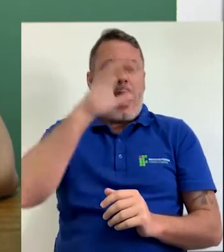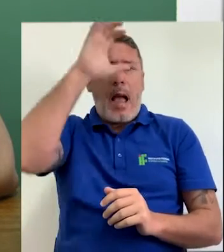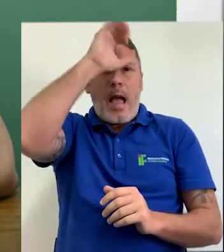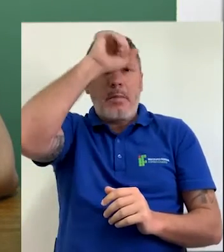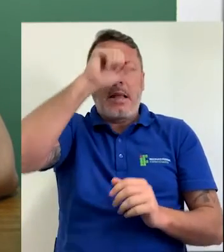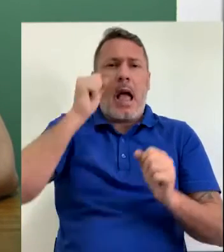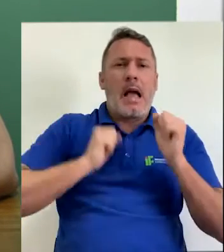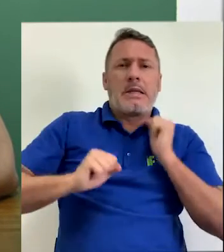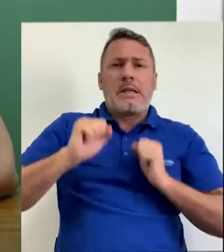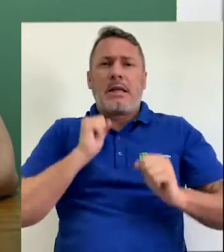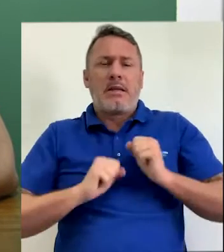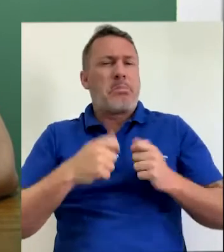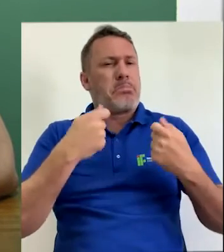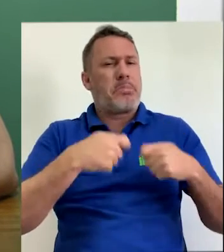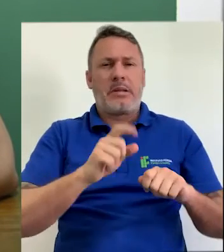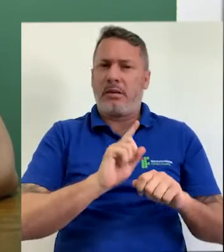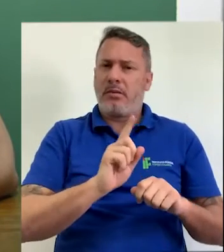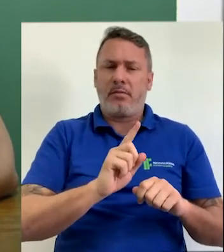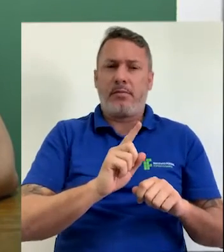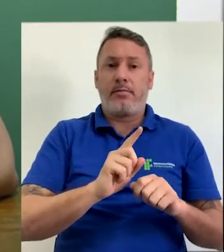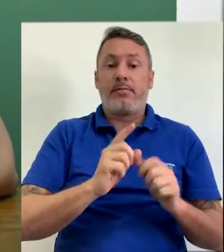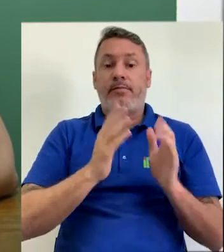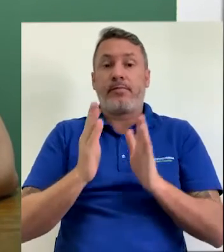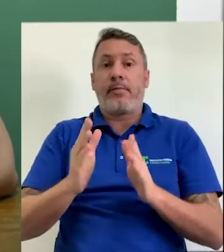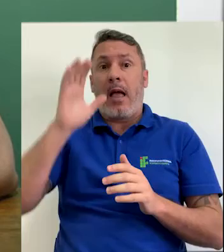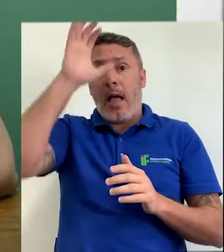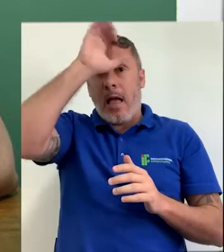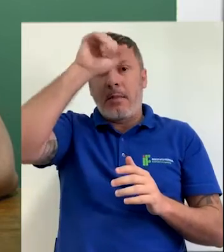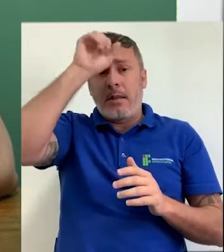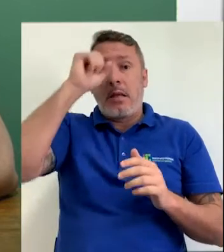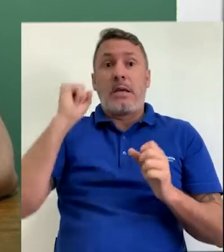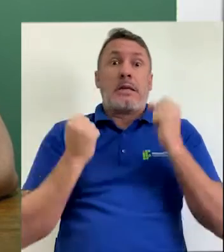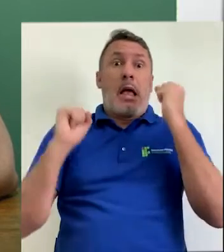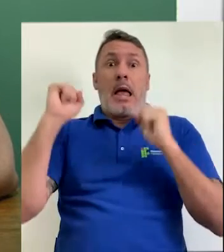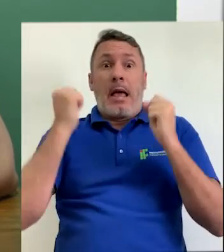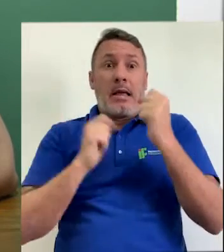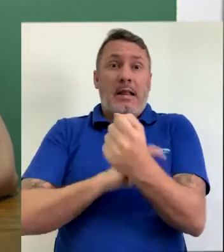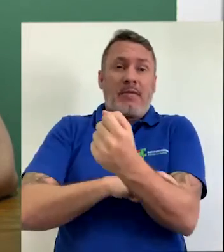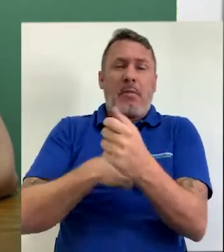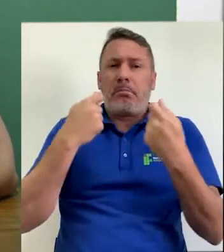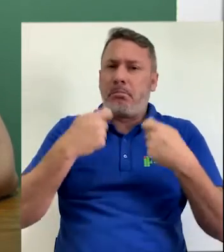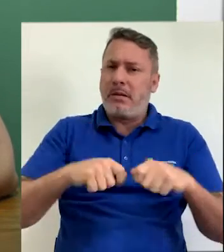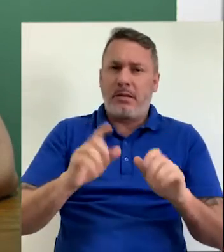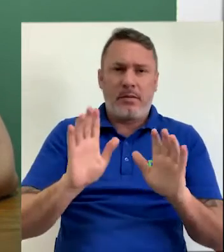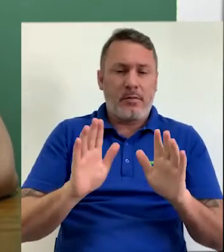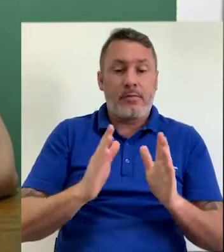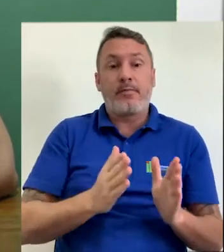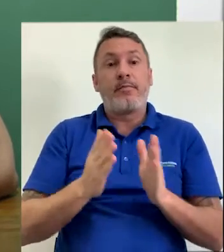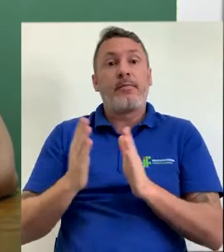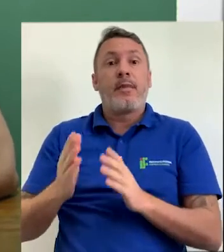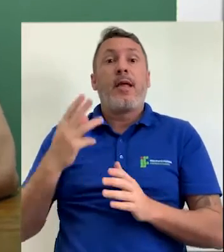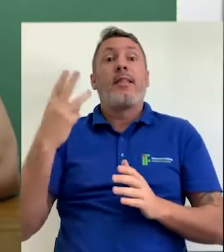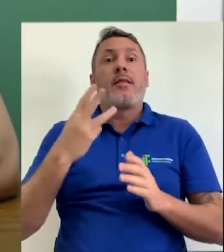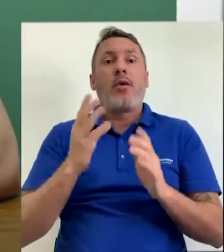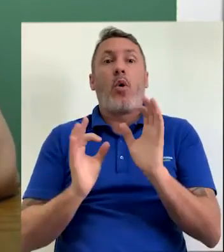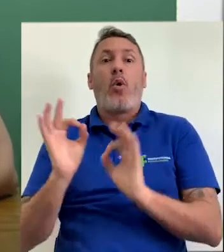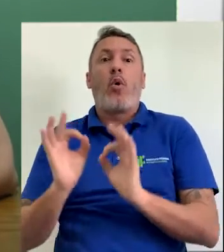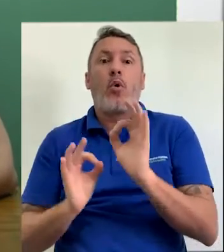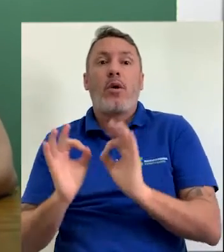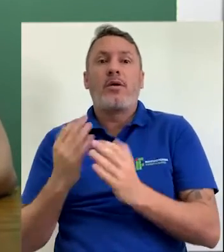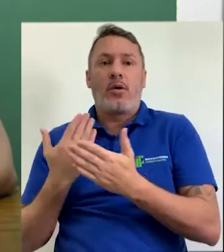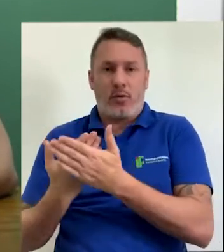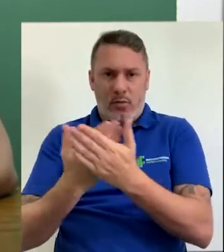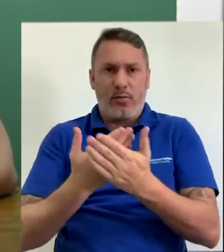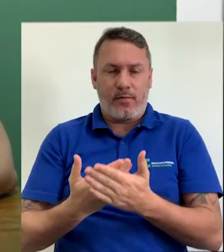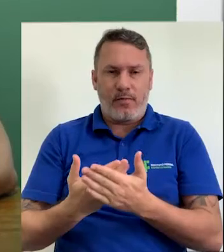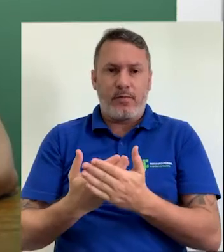aprendizagem sem ansiedade, aprendizagem sem estresse e o terceiro, organização de estudos. A aprendizagem